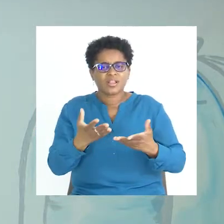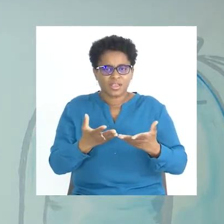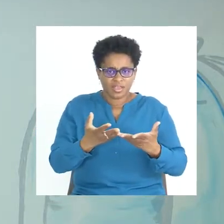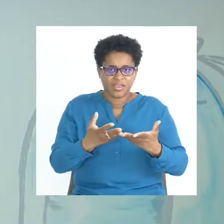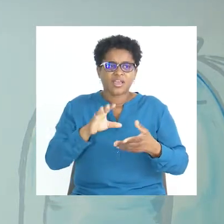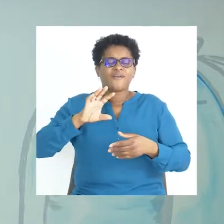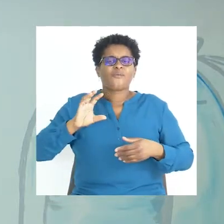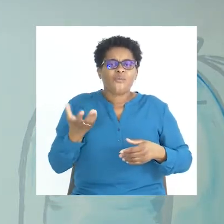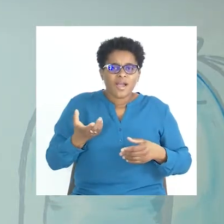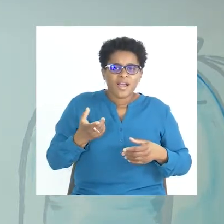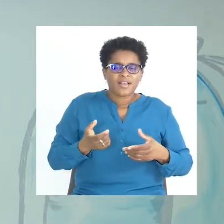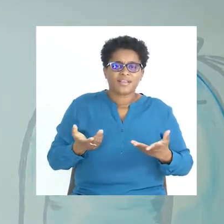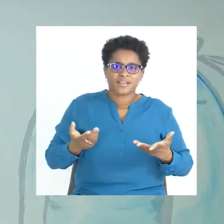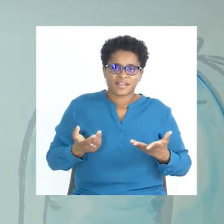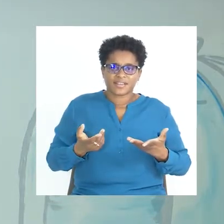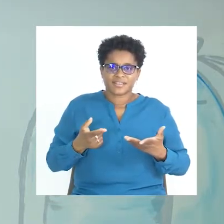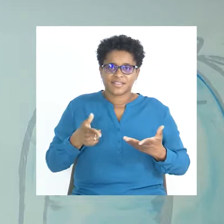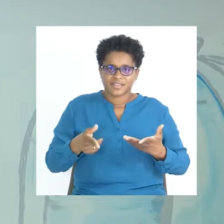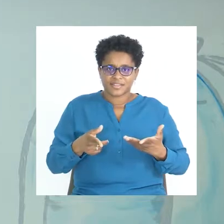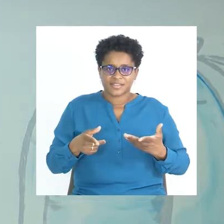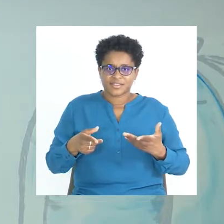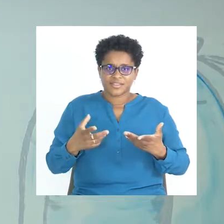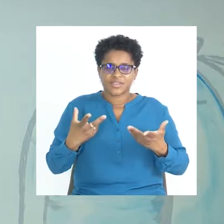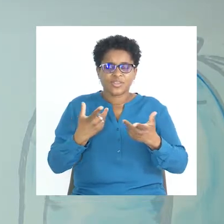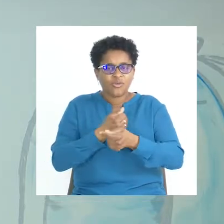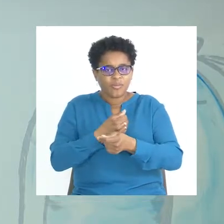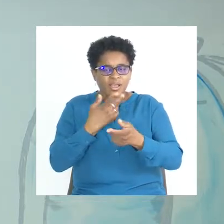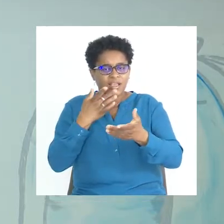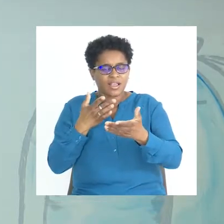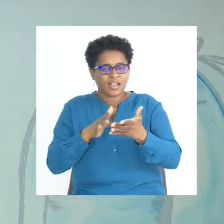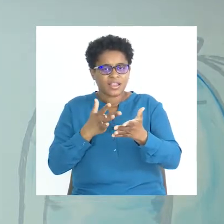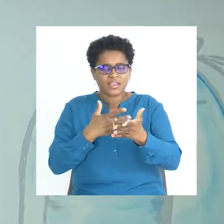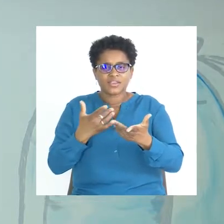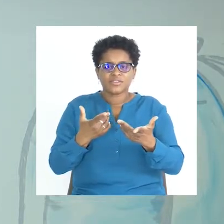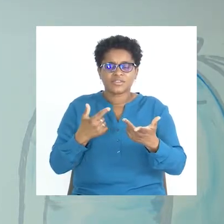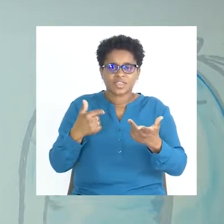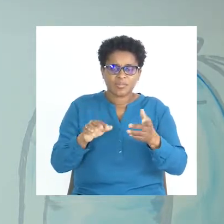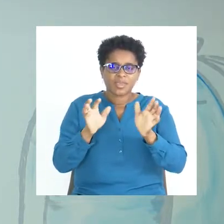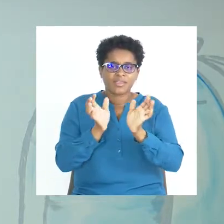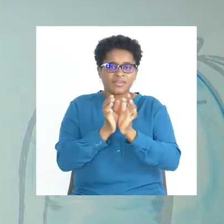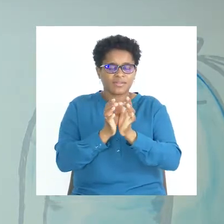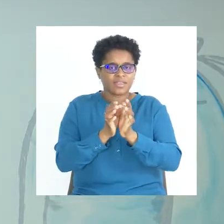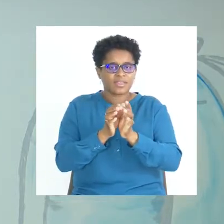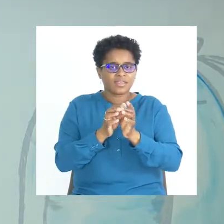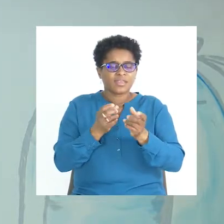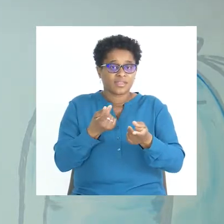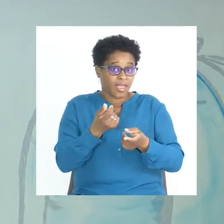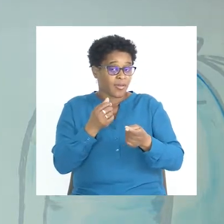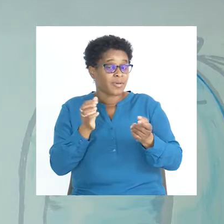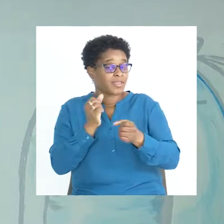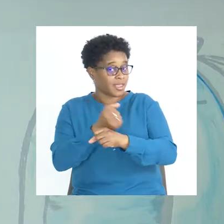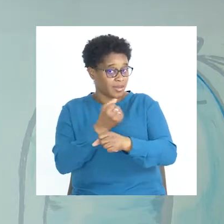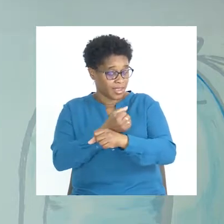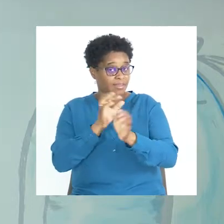mais esposa. Então aí podem ter meios de adquirir livros, megas para trabalhar a internet.